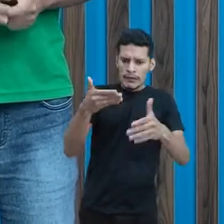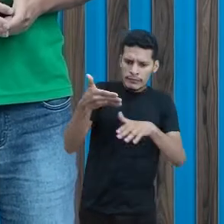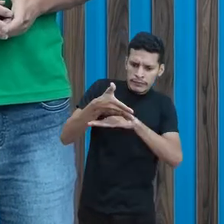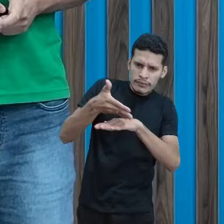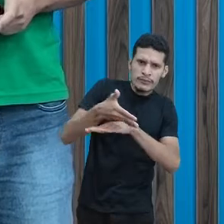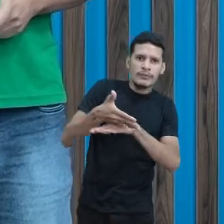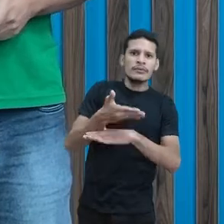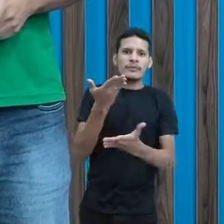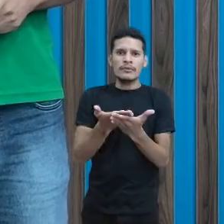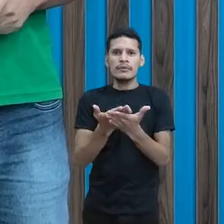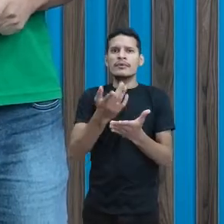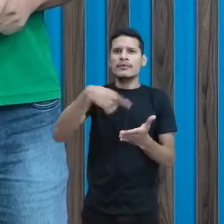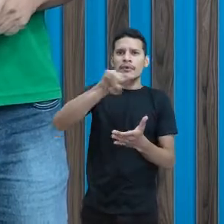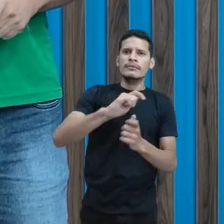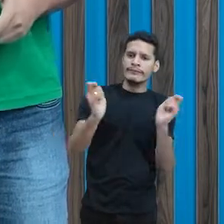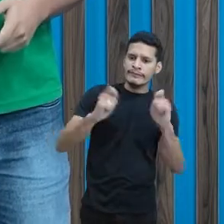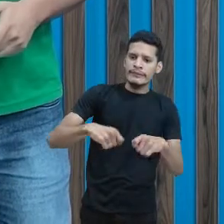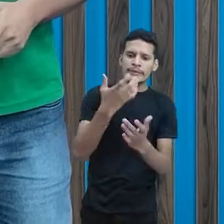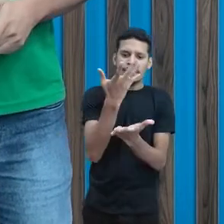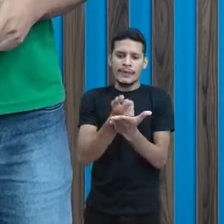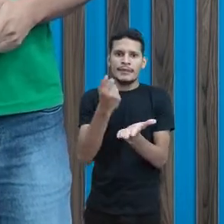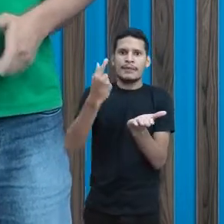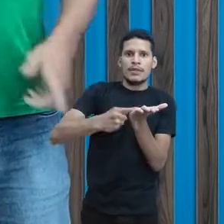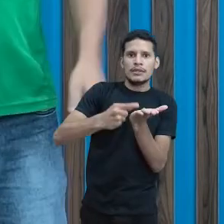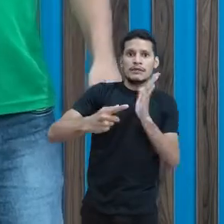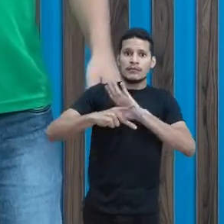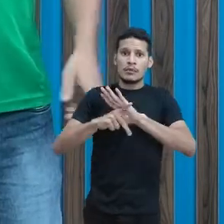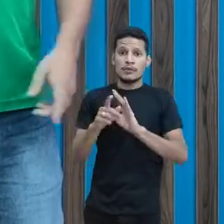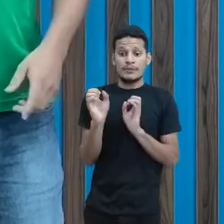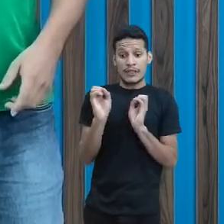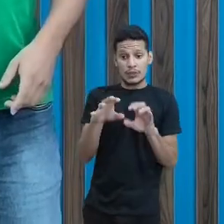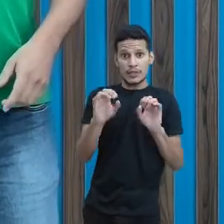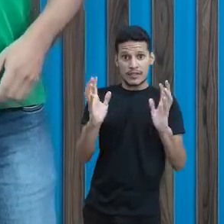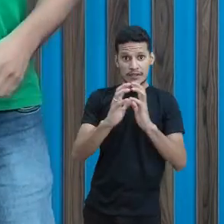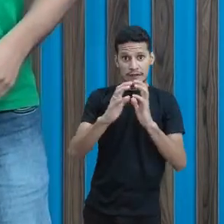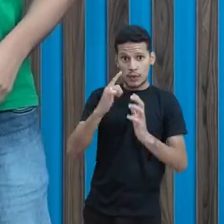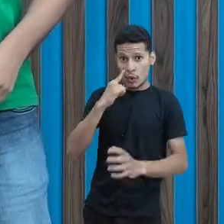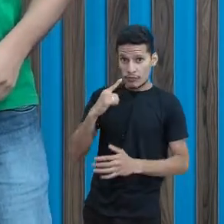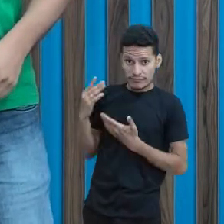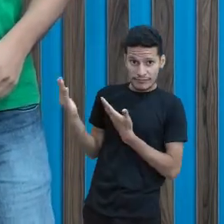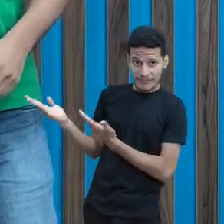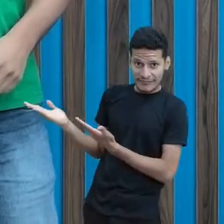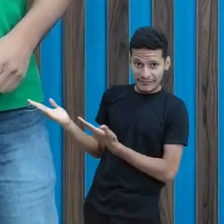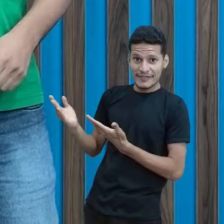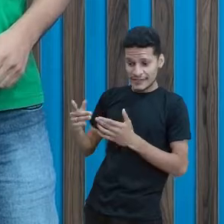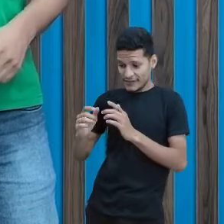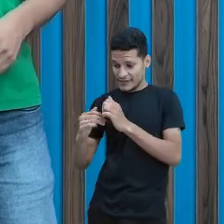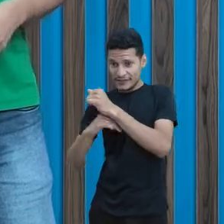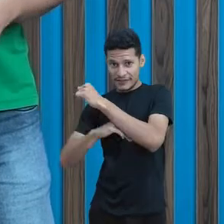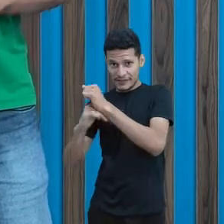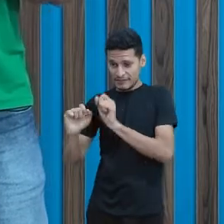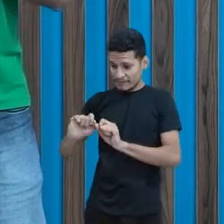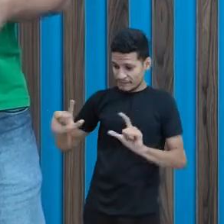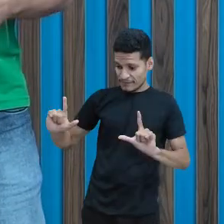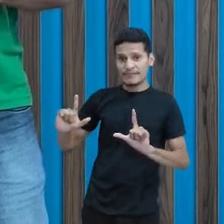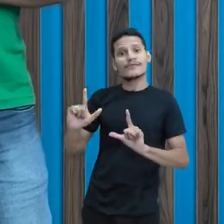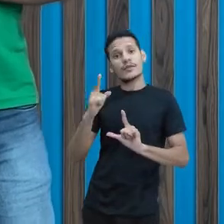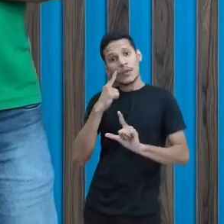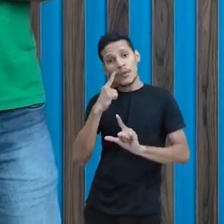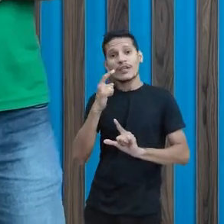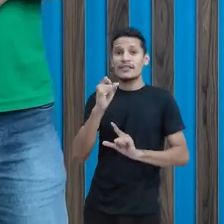Então é só baixar o nosso aplicativo, né, Educa Recife, está aqui, ó. Pronto, acertei o lado, tá bom? Então se você,